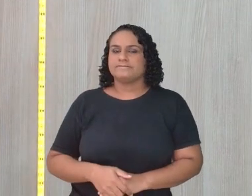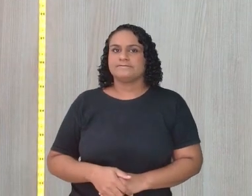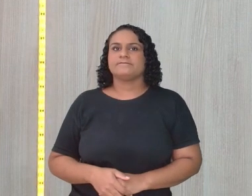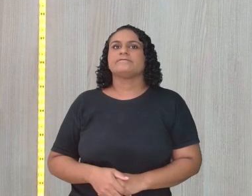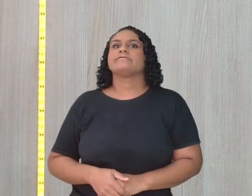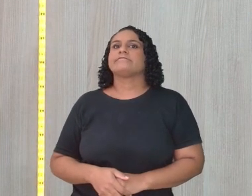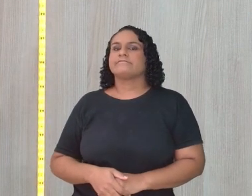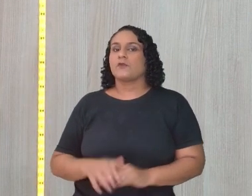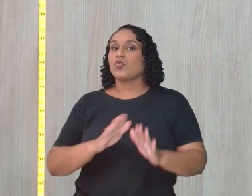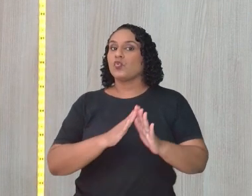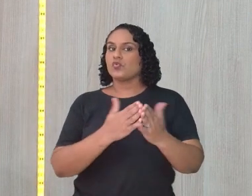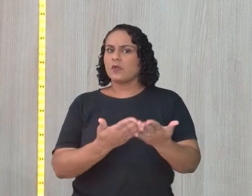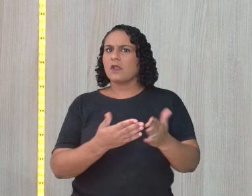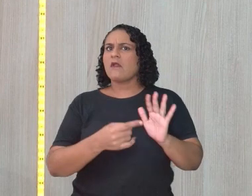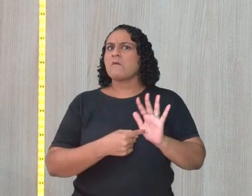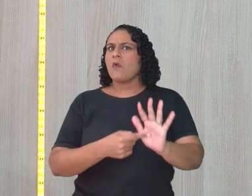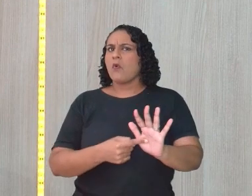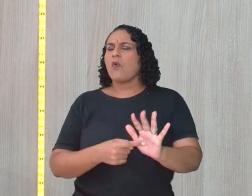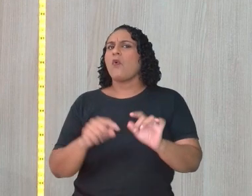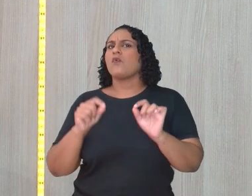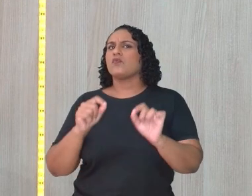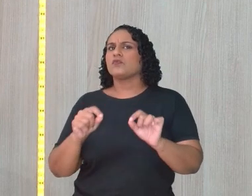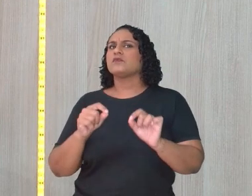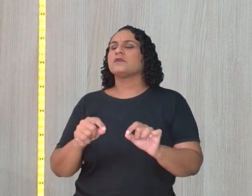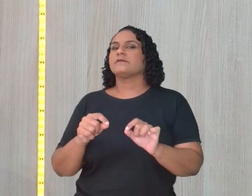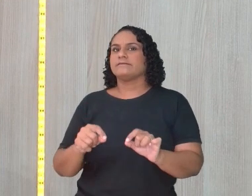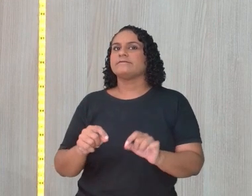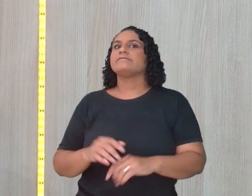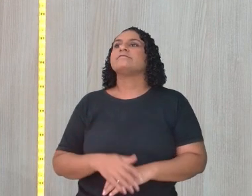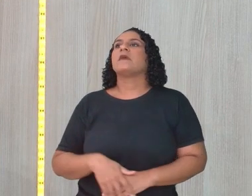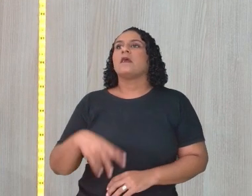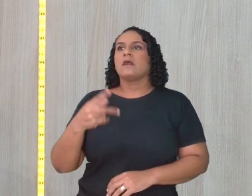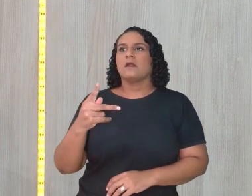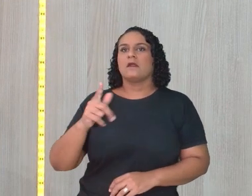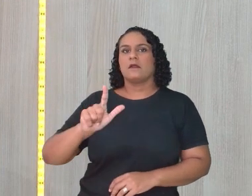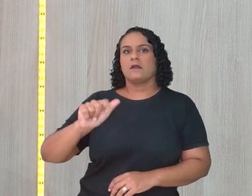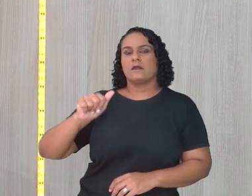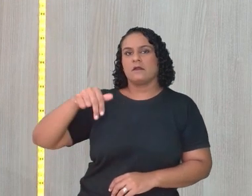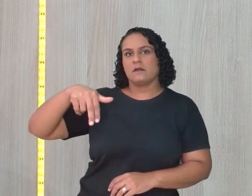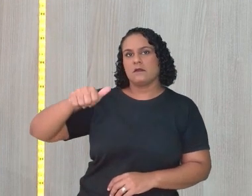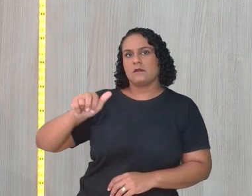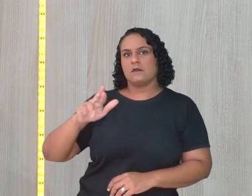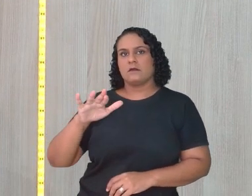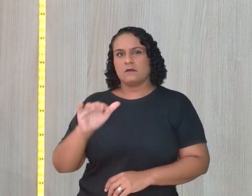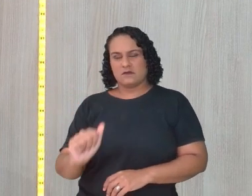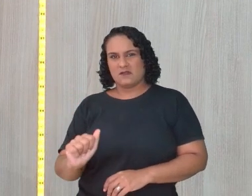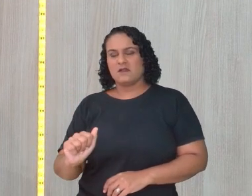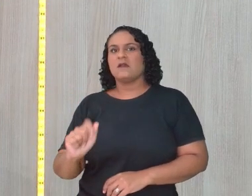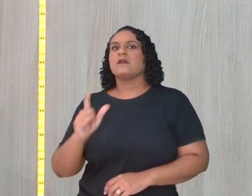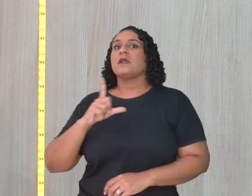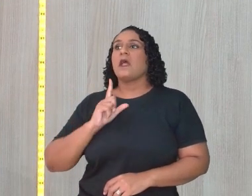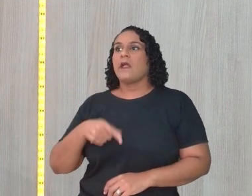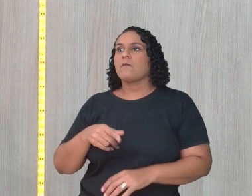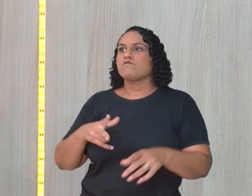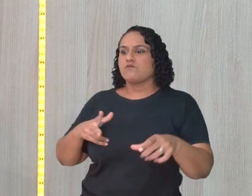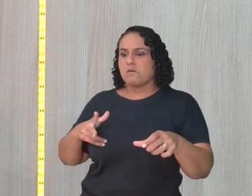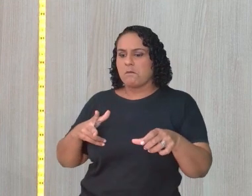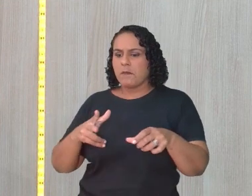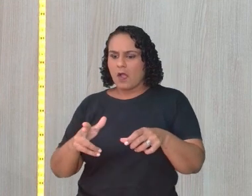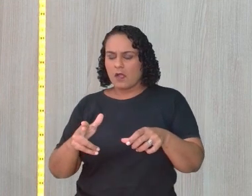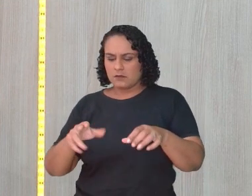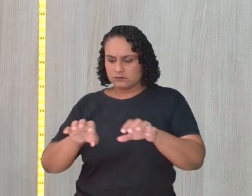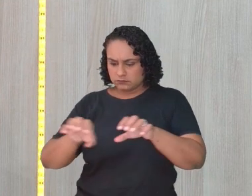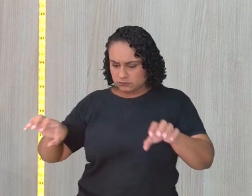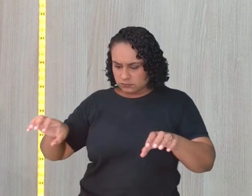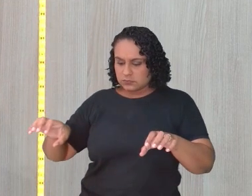nos livros, eu acredito que vocês vão ver aí no material de vocês, é a planária, né? Que ao ser cortada, ela tem